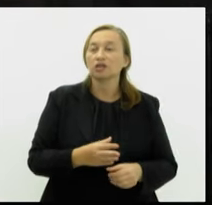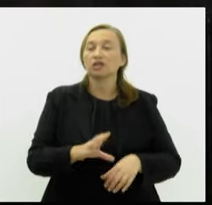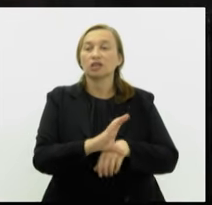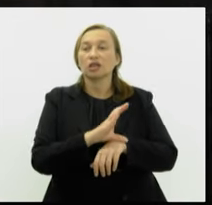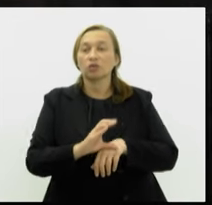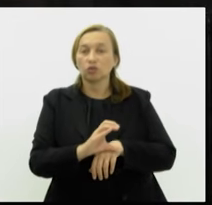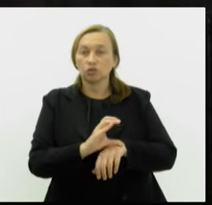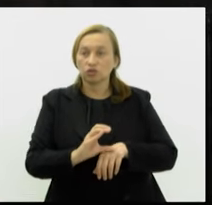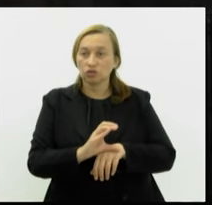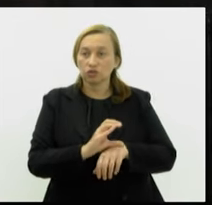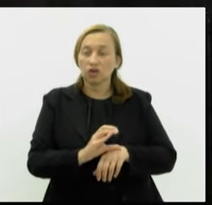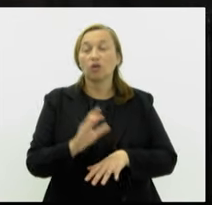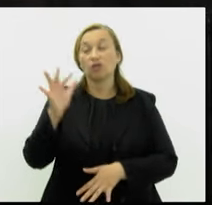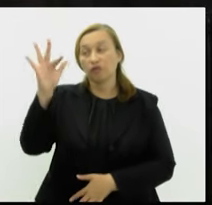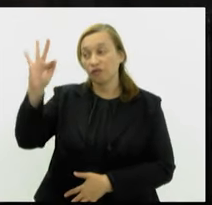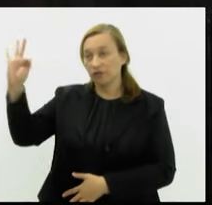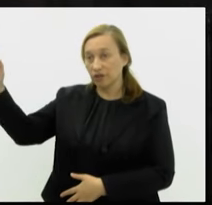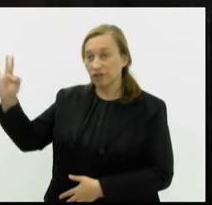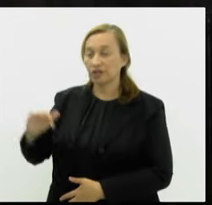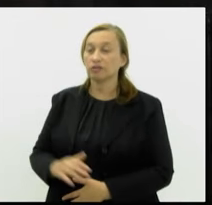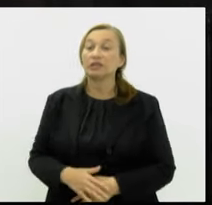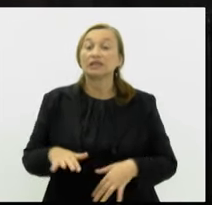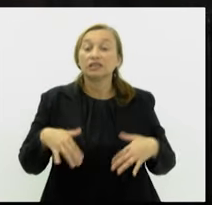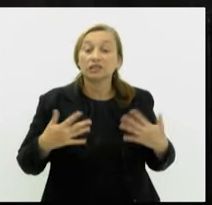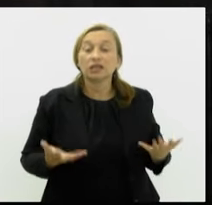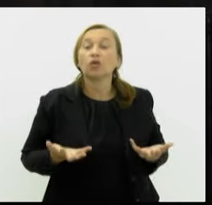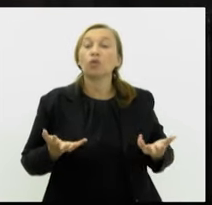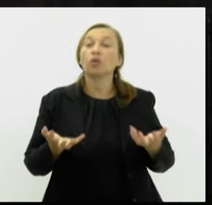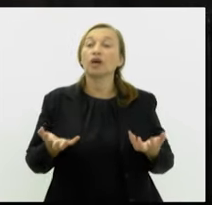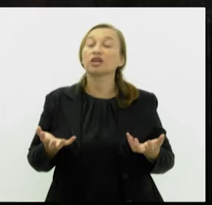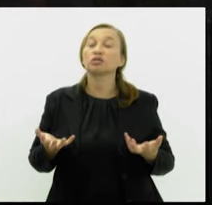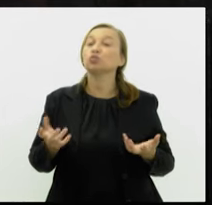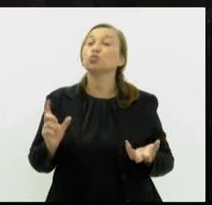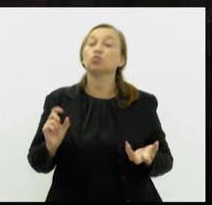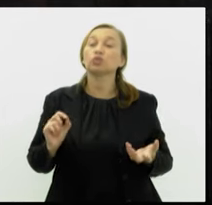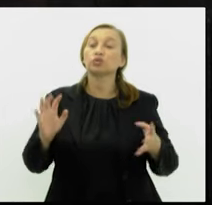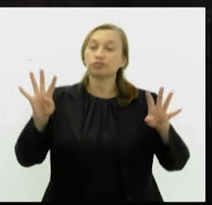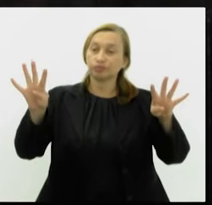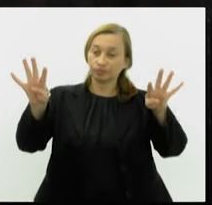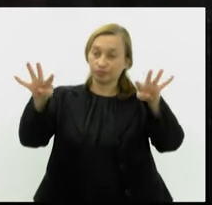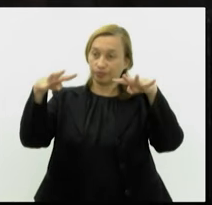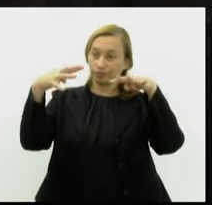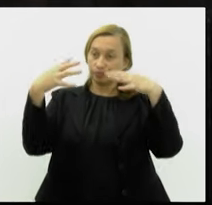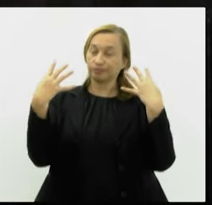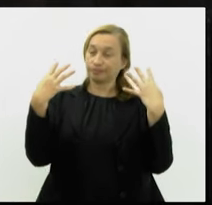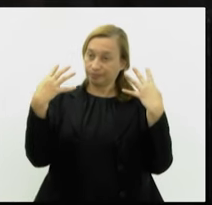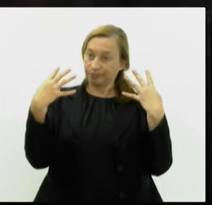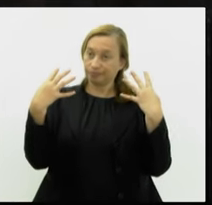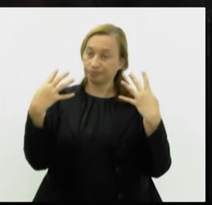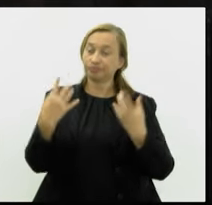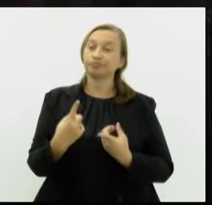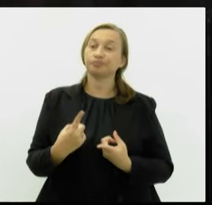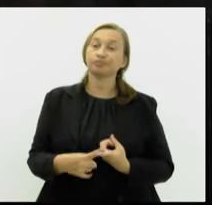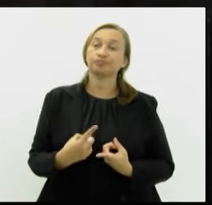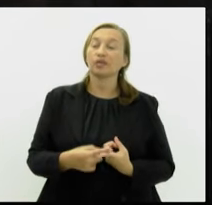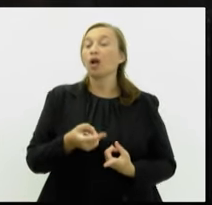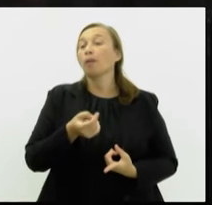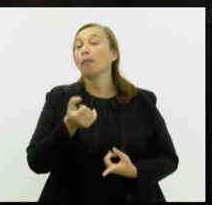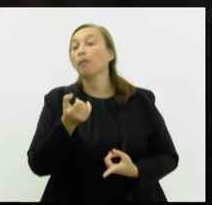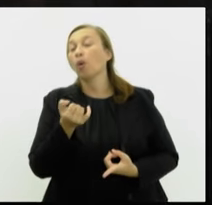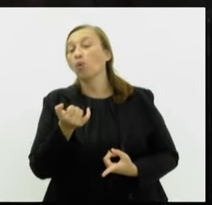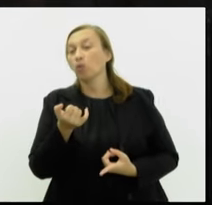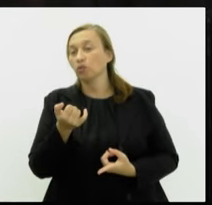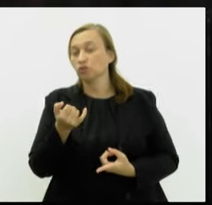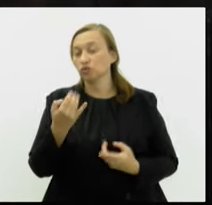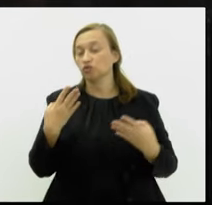Constituição Federal. Então, eu estou querendo chamar a atenção, porque poucos ficam